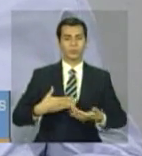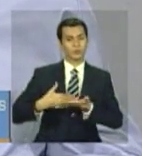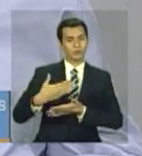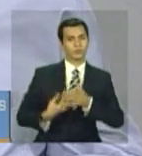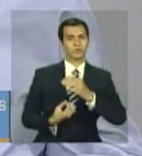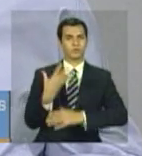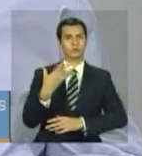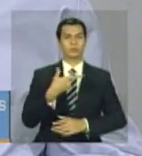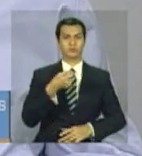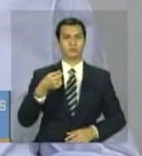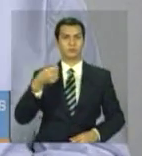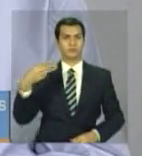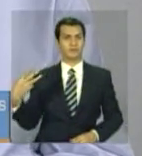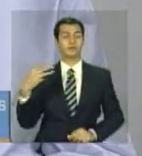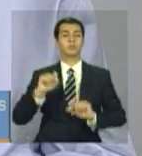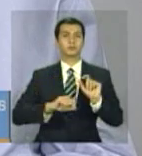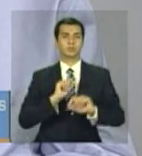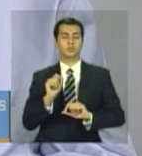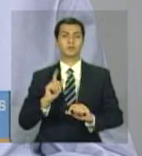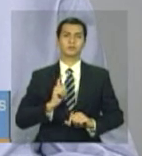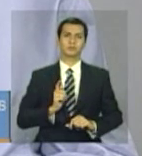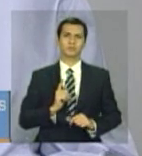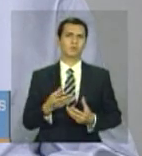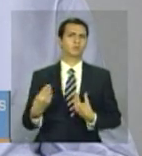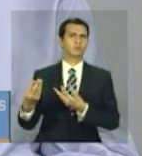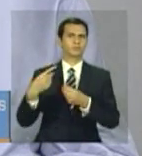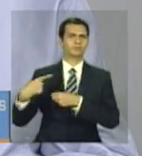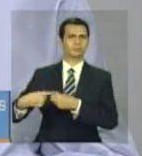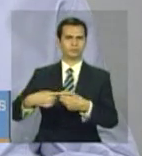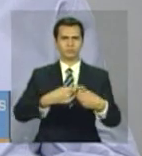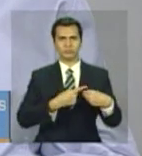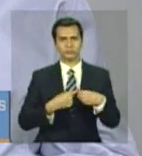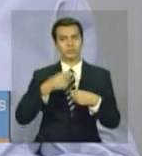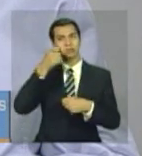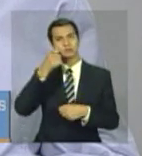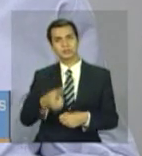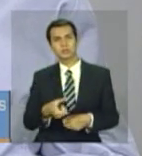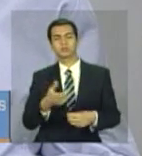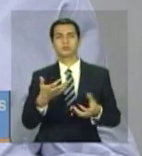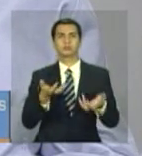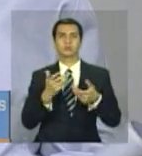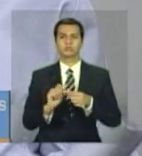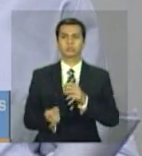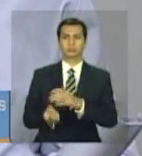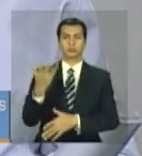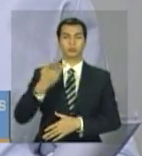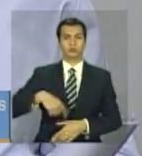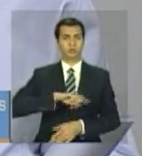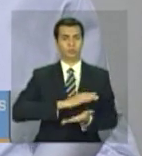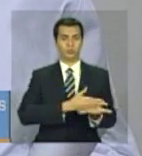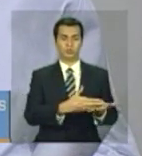interessados em estar implantando esses equipamentos, né? E a partir de um determinado momento que isso começou a fazer o edital